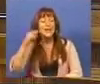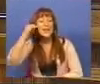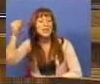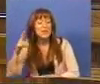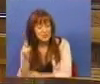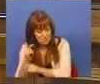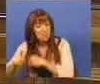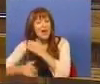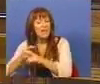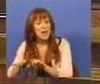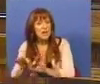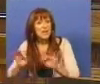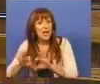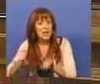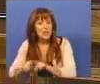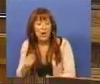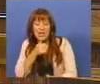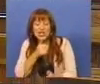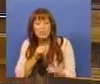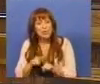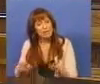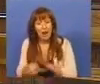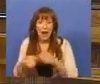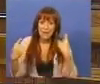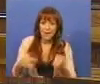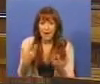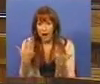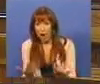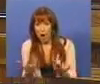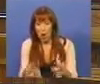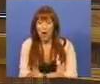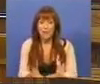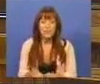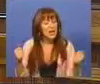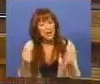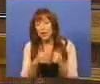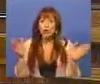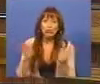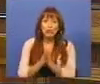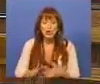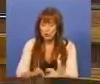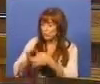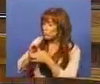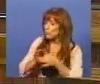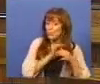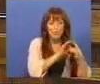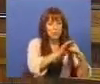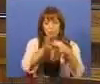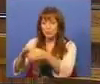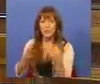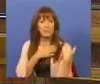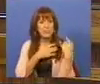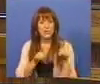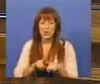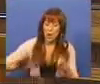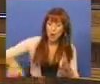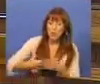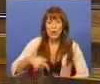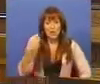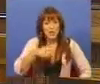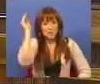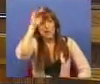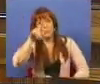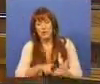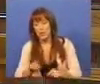se mantenha exatamente o dispositivo que a lei tem neste momento, é que são todos solidariamente responsáveis os candidatos a Presidente